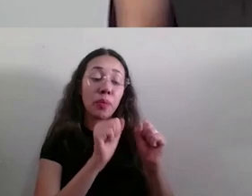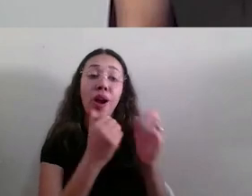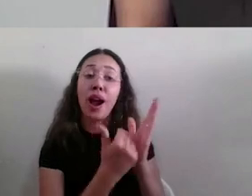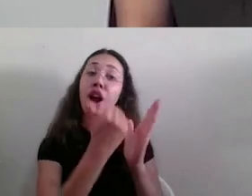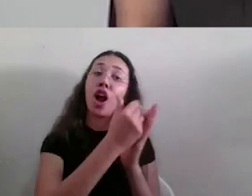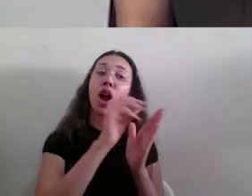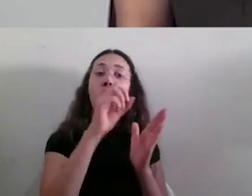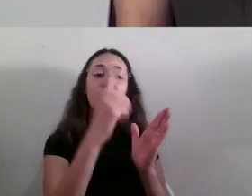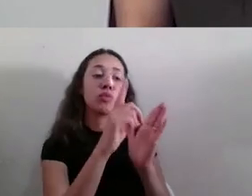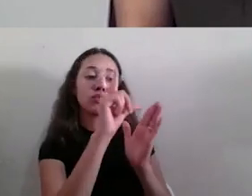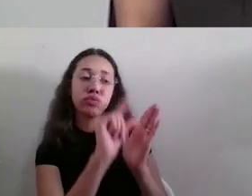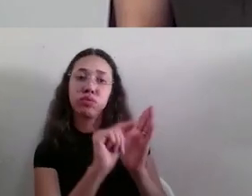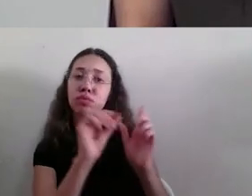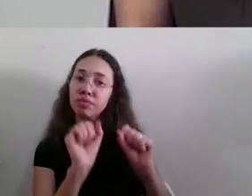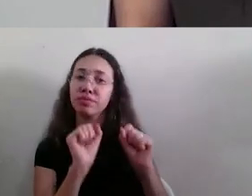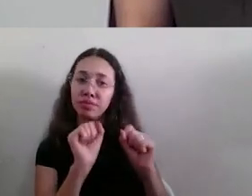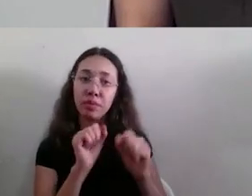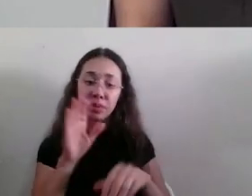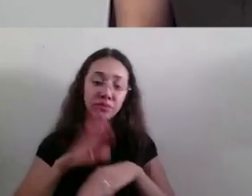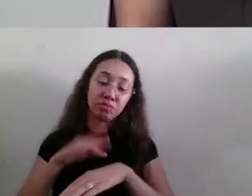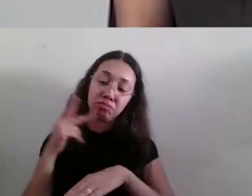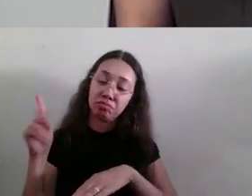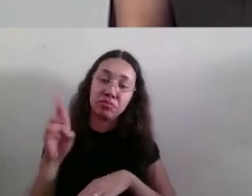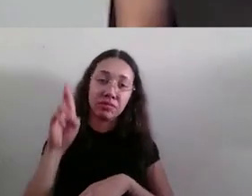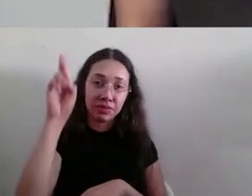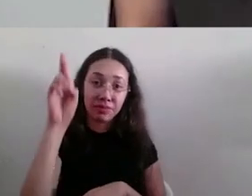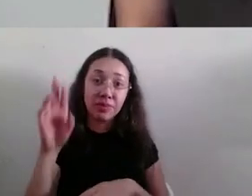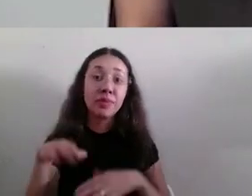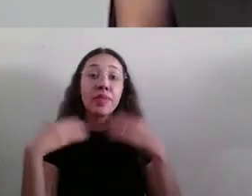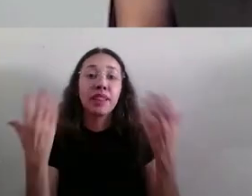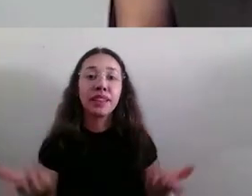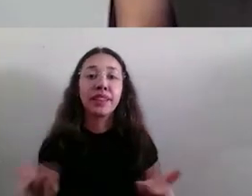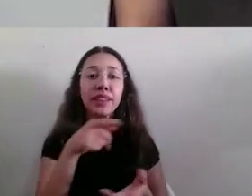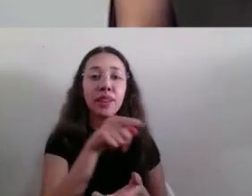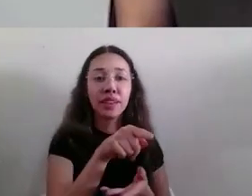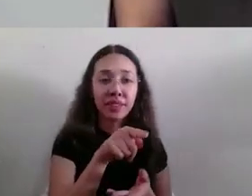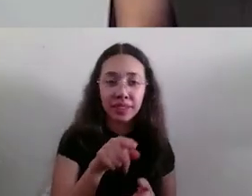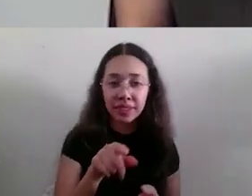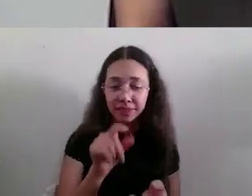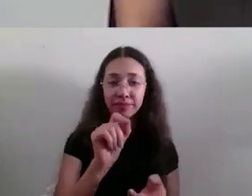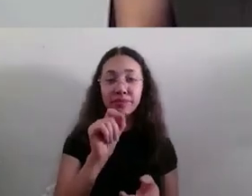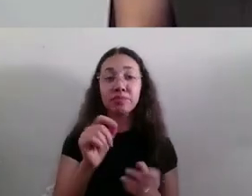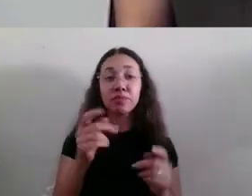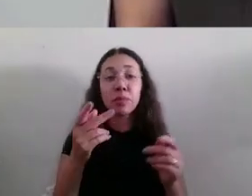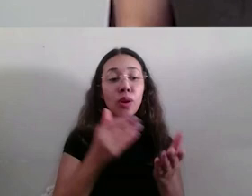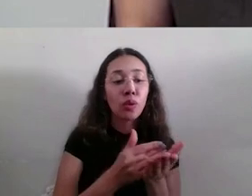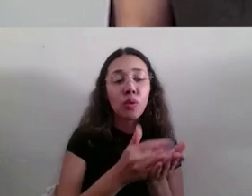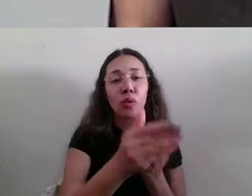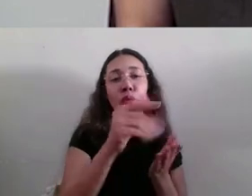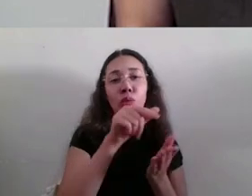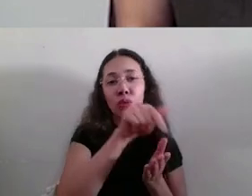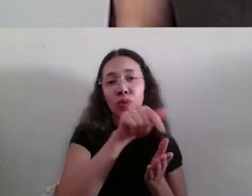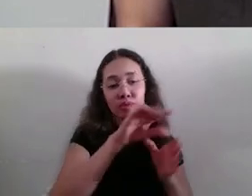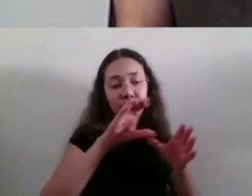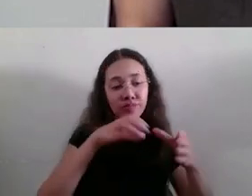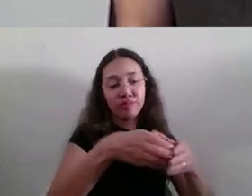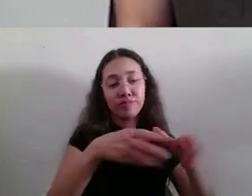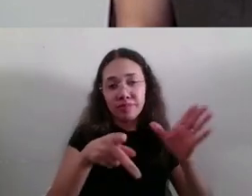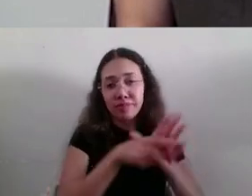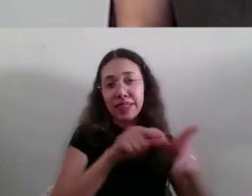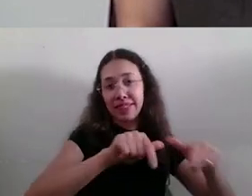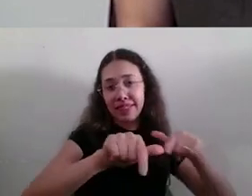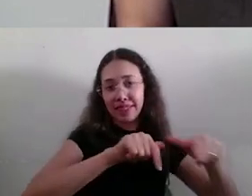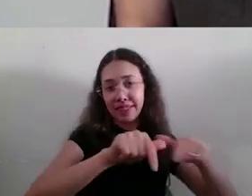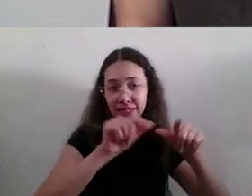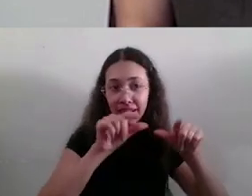da distribuição. O que acontece é que esse magistrado, então, ele passa a atuar nesse núcleo. E também foi